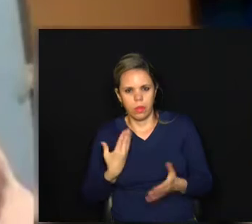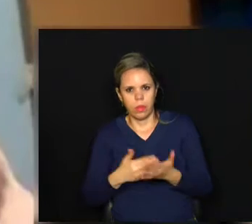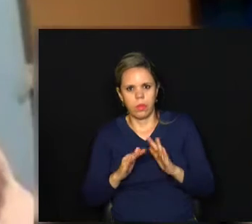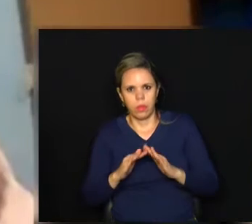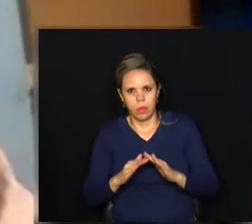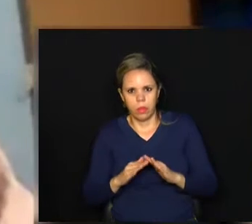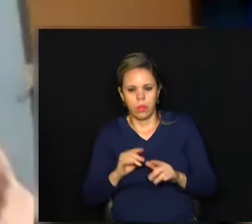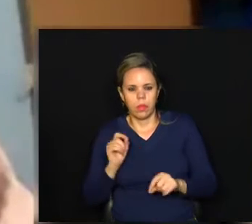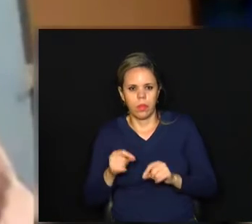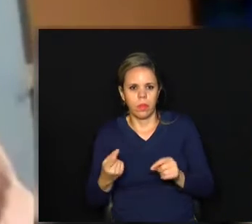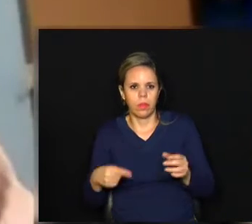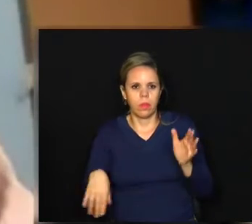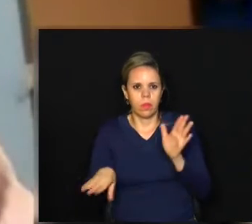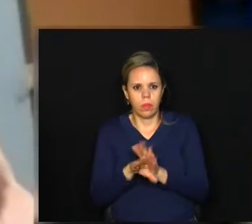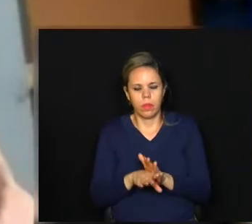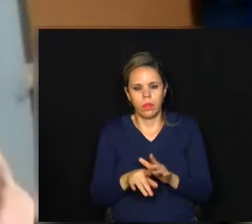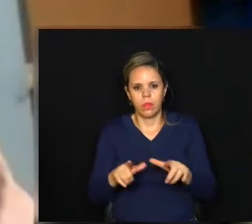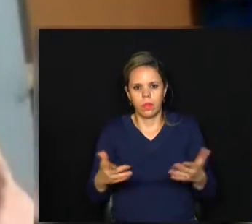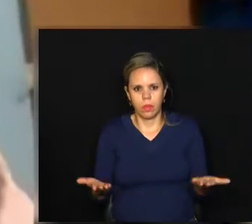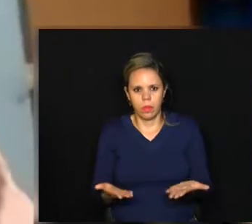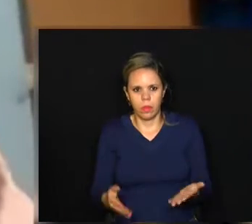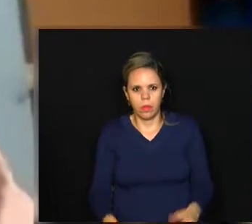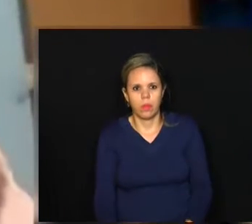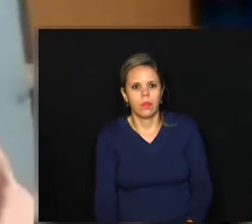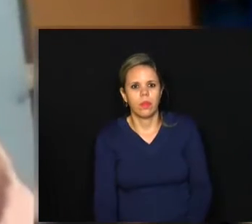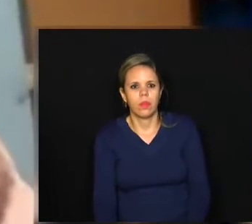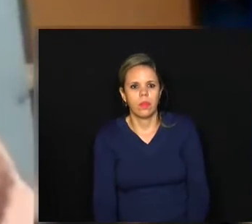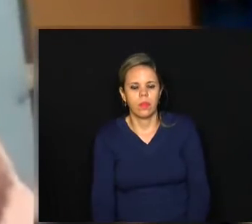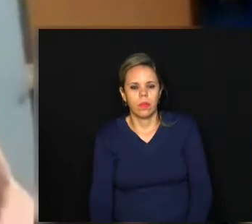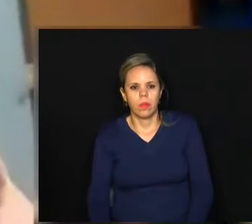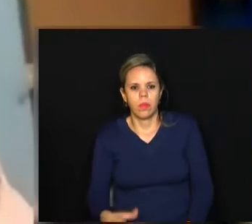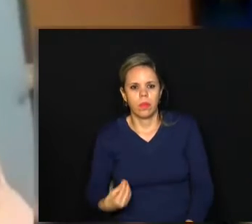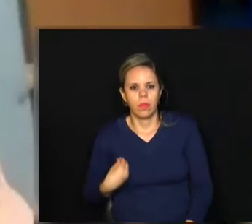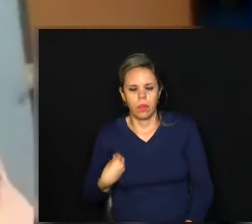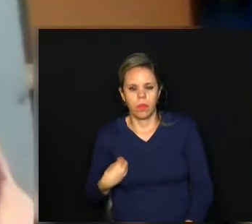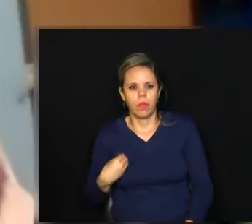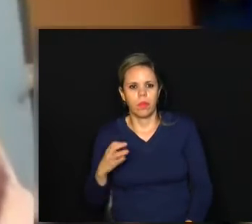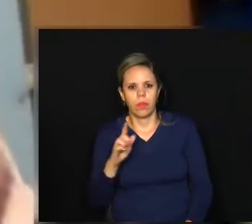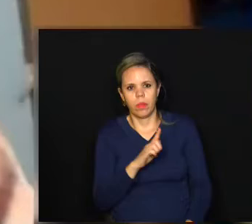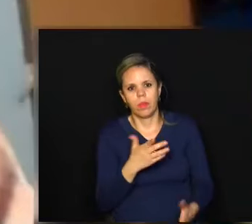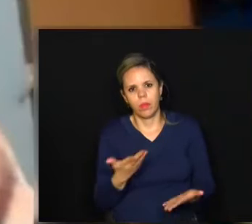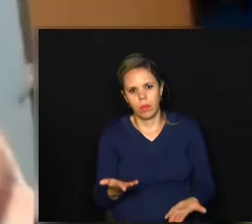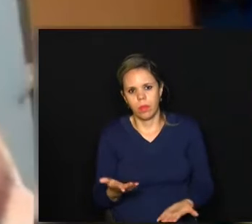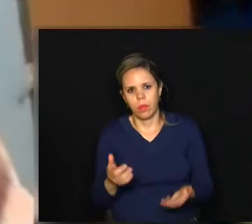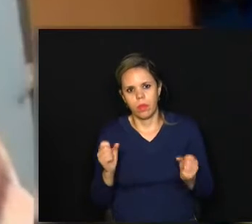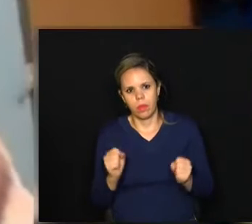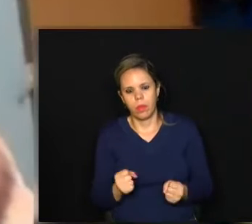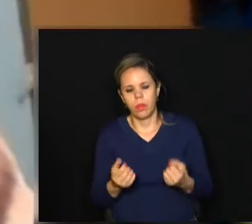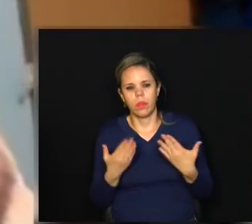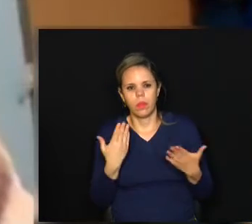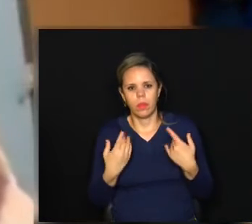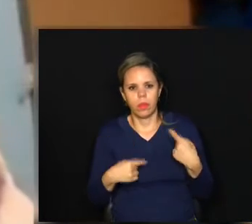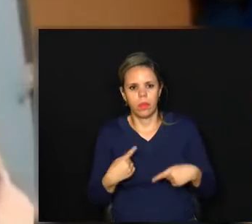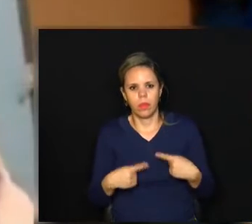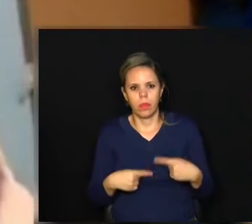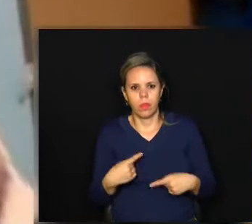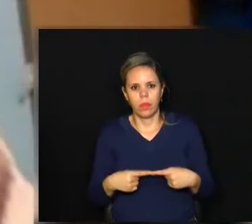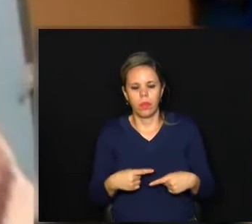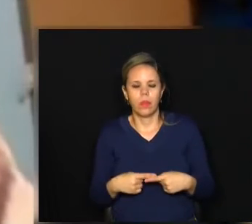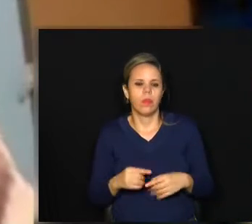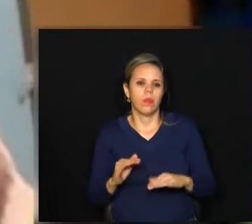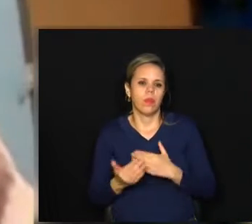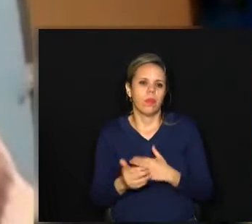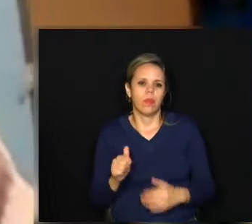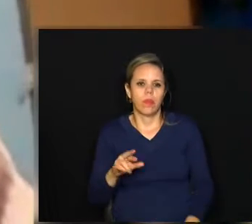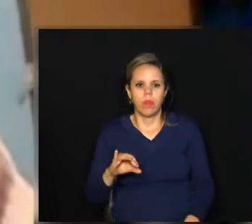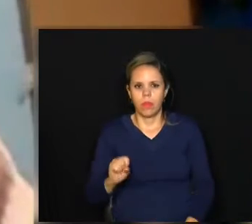para que chegasse onde ela está hoje, para que a gente tivesse ali no Campo Grande, que a gente tivesse podendo discutir a manutenção dos amarais, isso